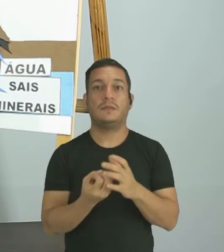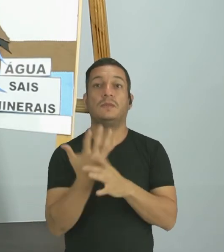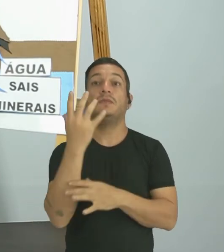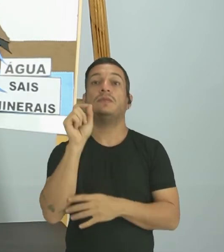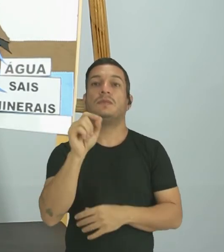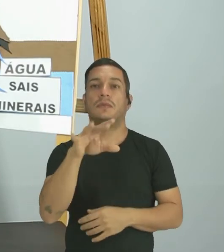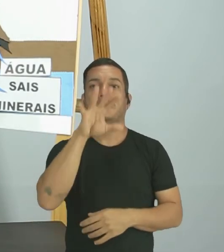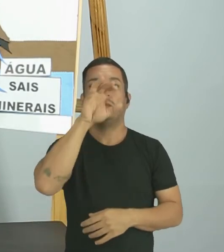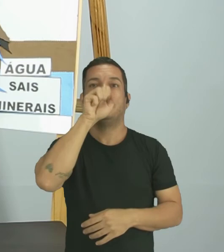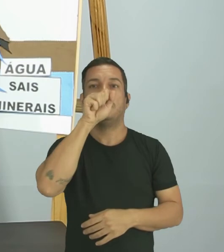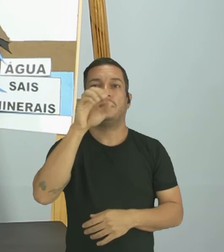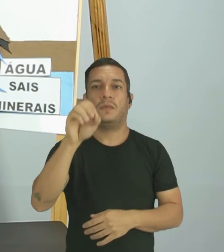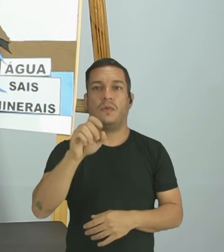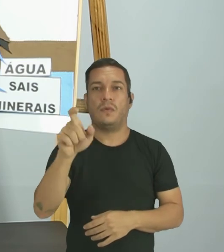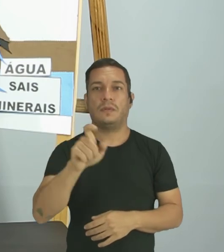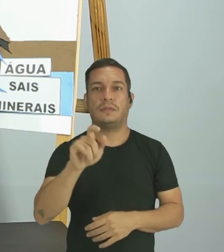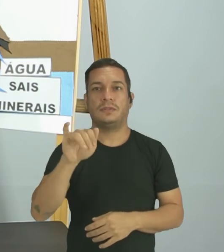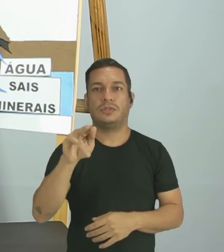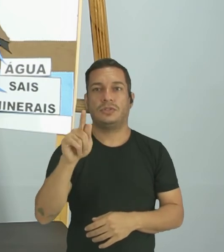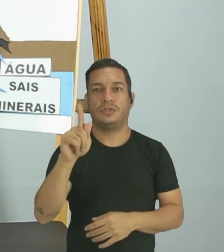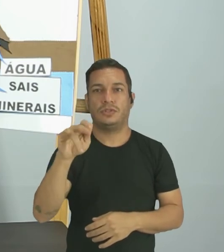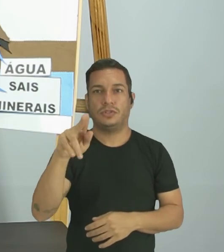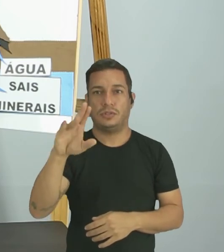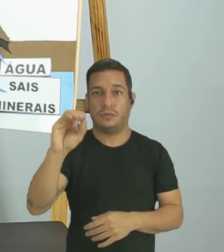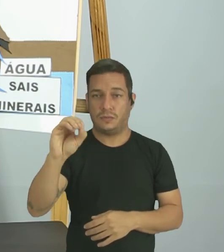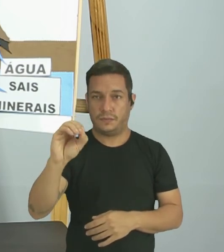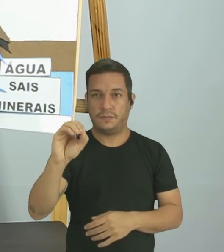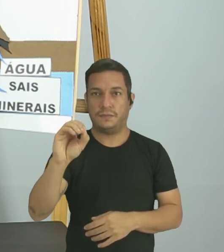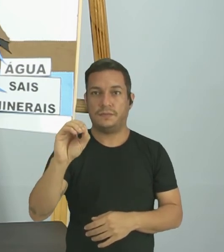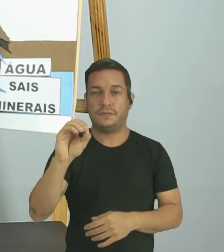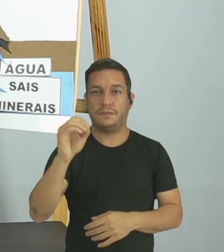oxigênio. E esse oxigênio,